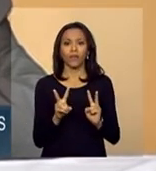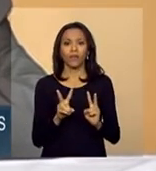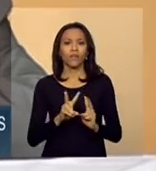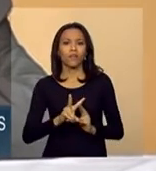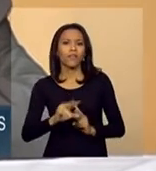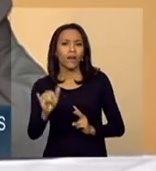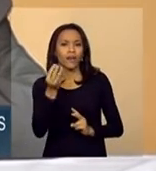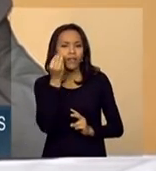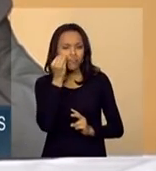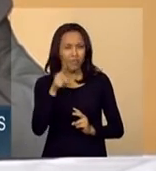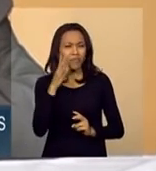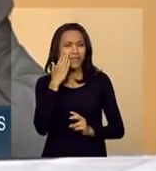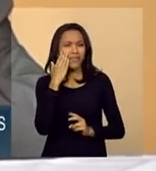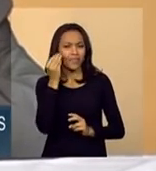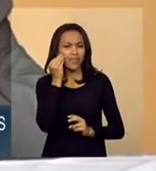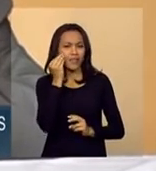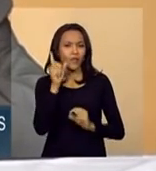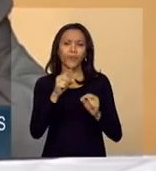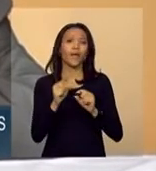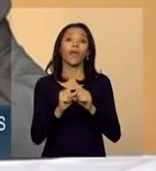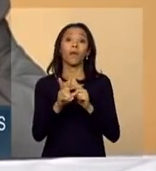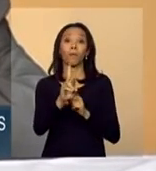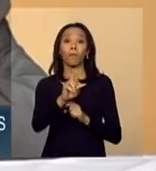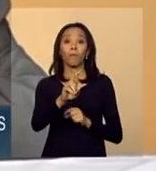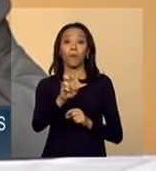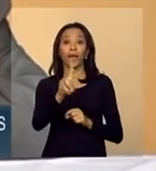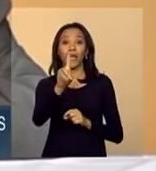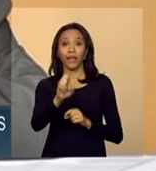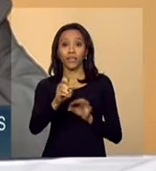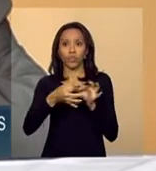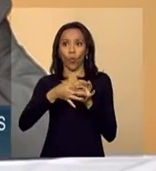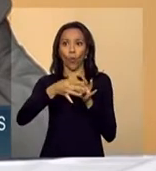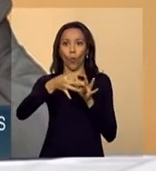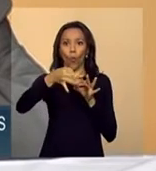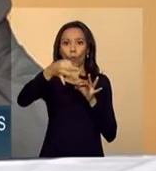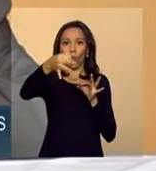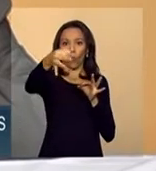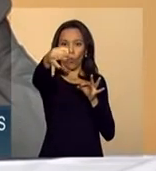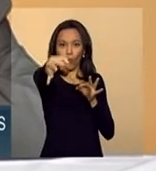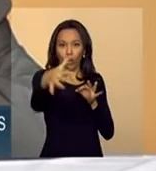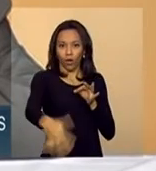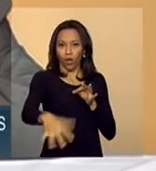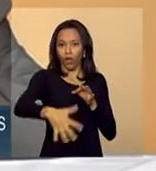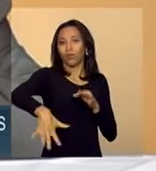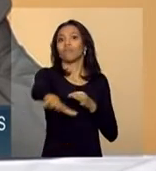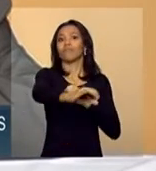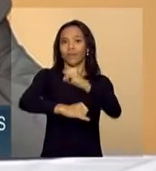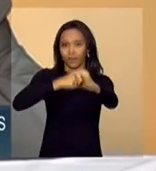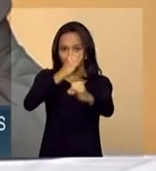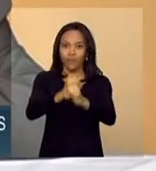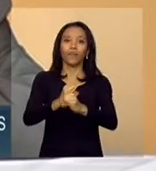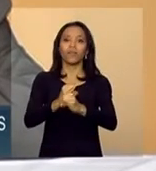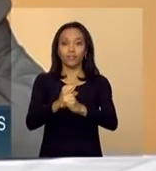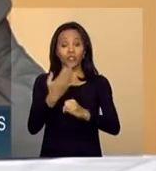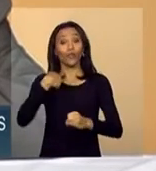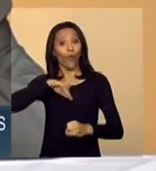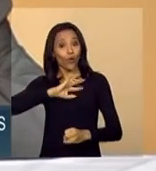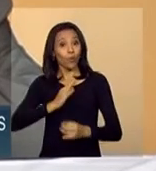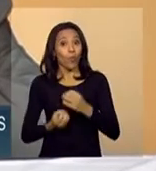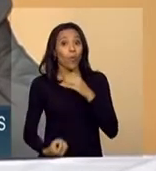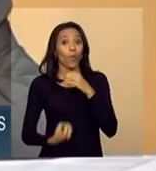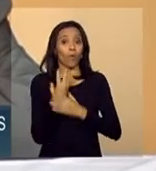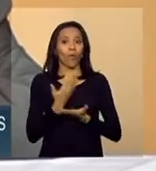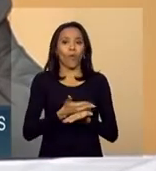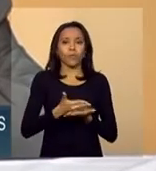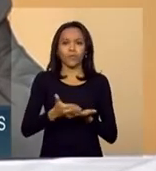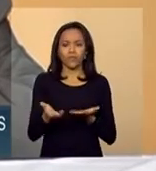backbone, só para vocês entenderem, a rede de longa distância, na telecomunicação chama de backbone, tá? A rede de longa distância. Então, nós estamos implementando com a